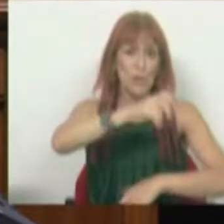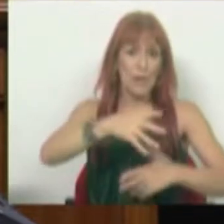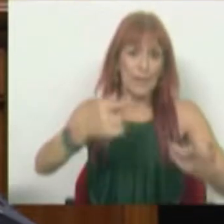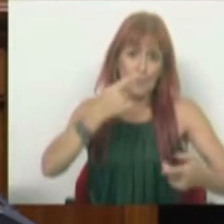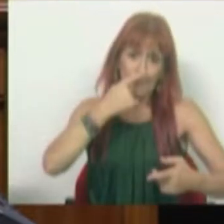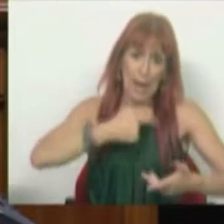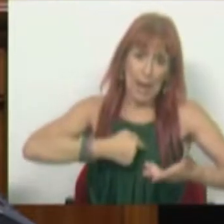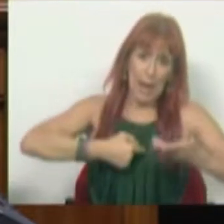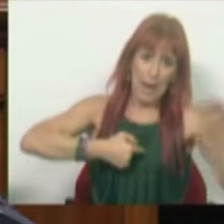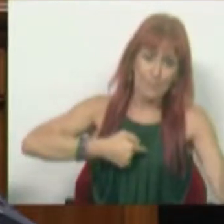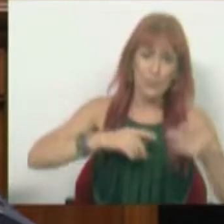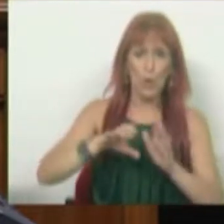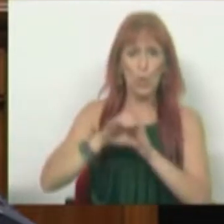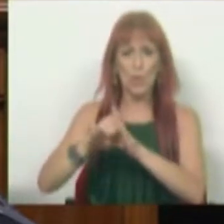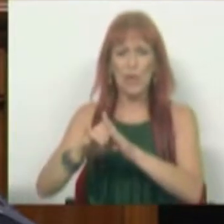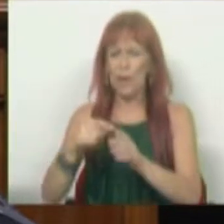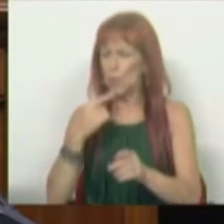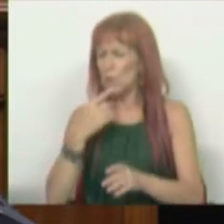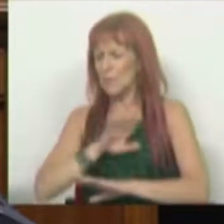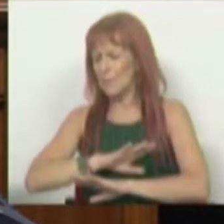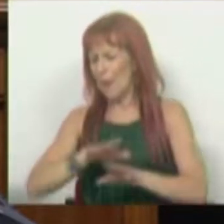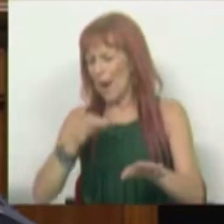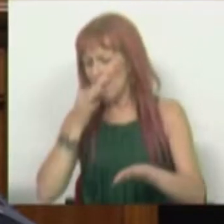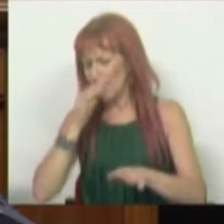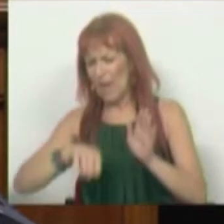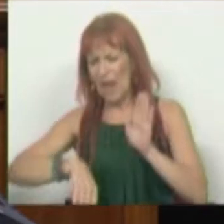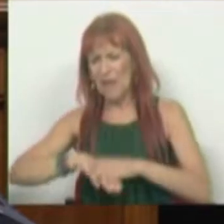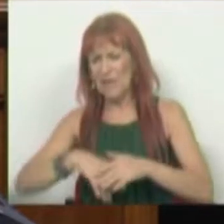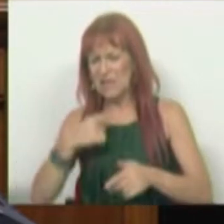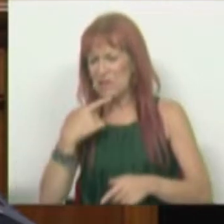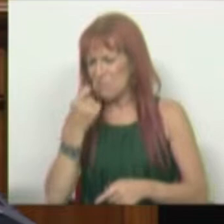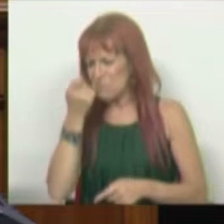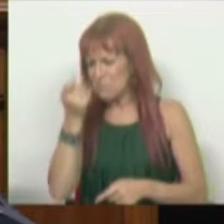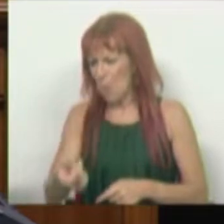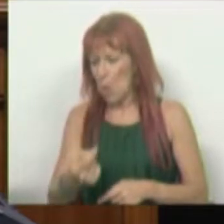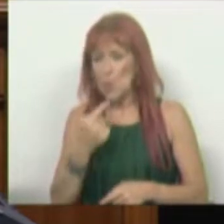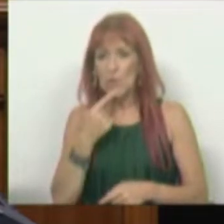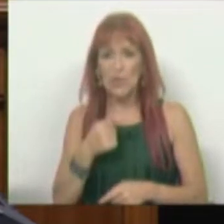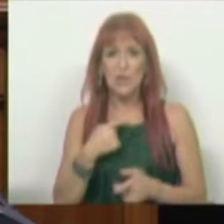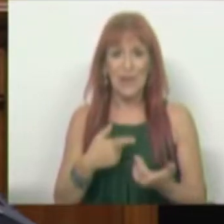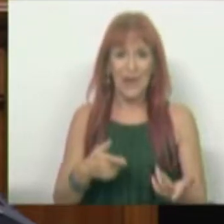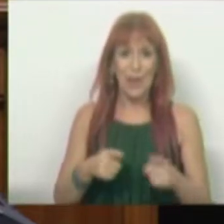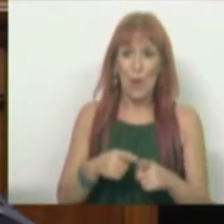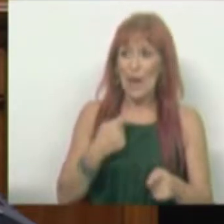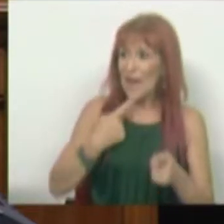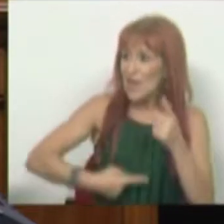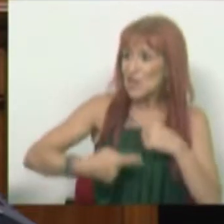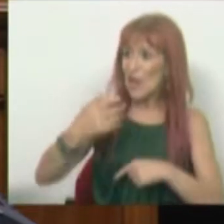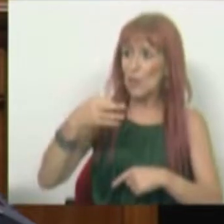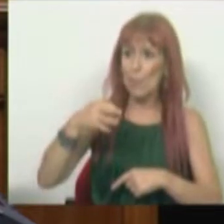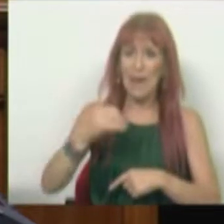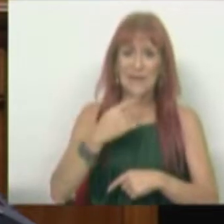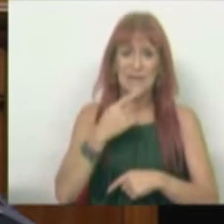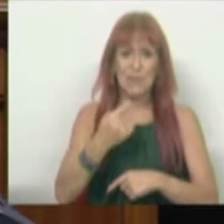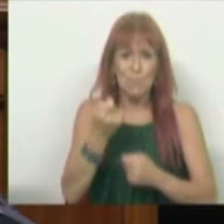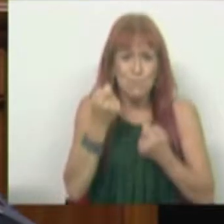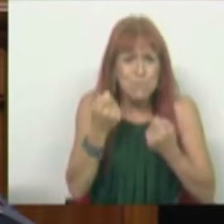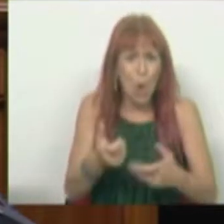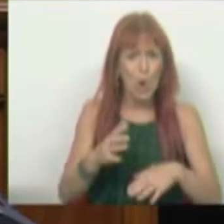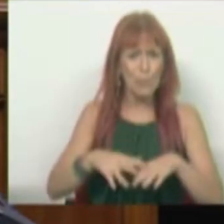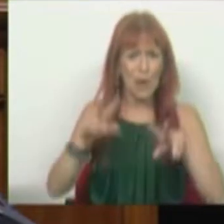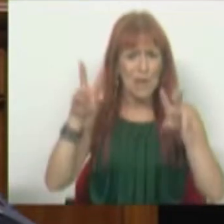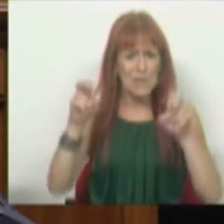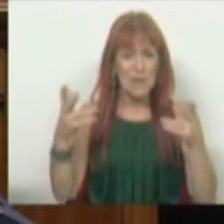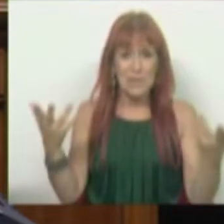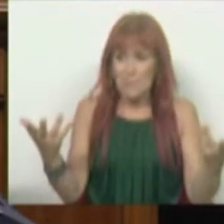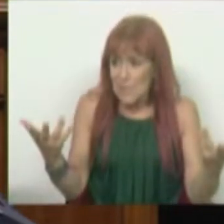falhar. O Chega sobre isso não diz nada, a direita sobre isso diz muito pouco. É estranho que o Partido Socialista também diga muito pouco sobre esta matéria, mas